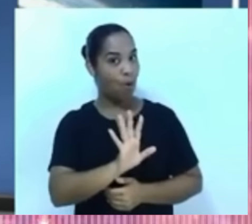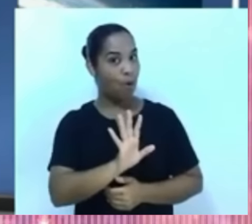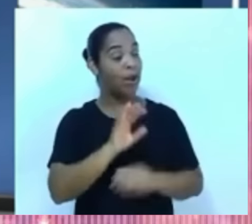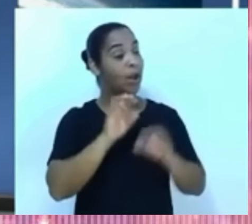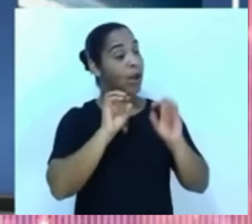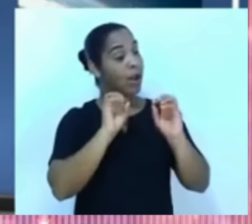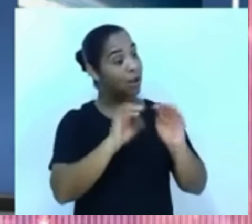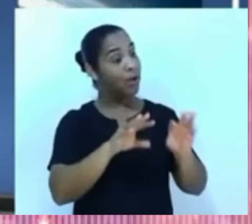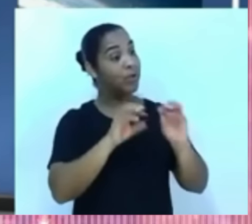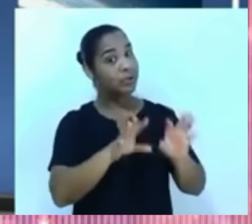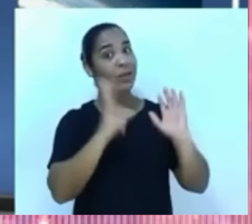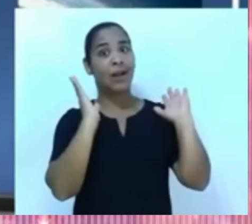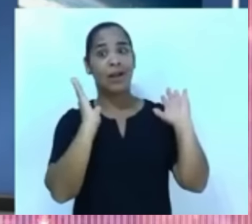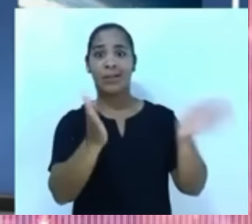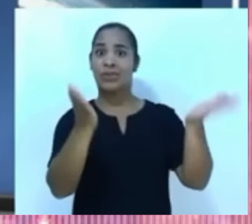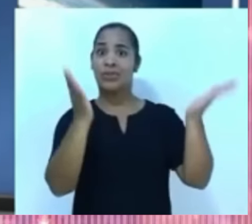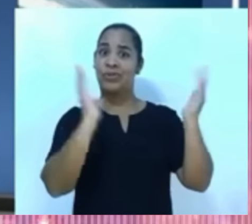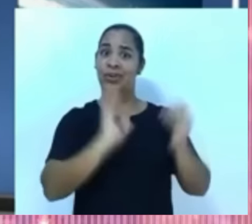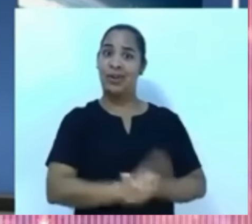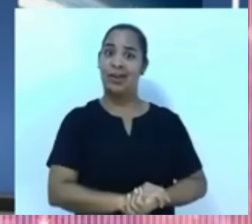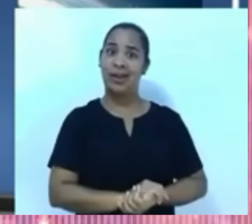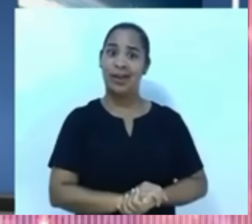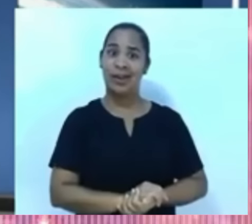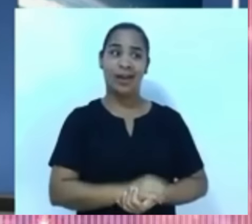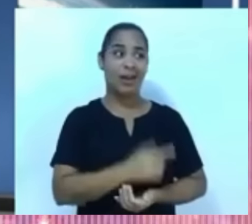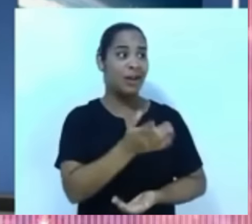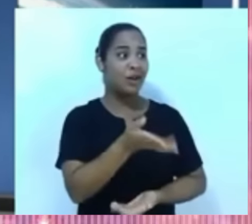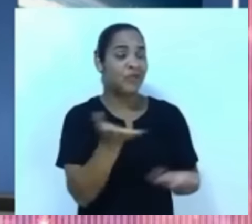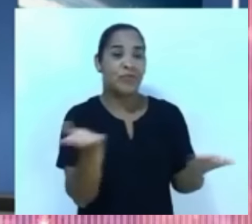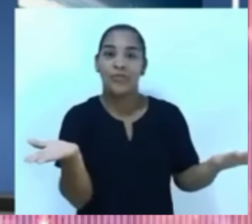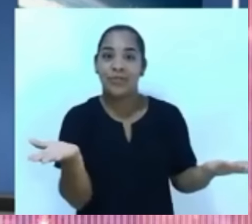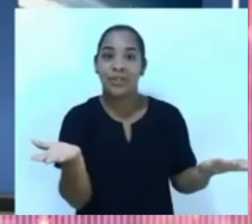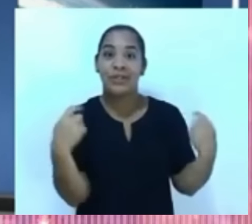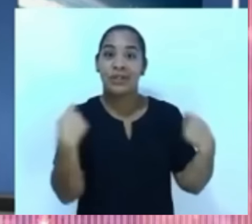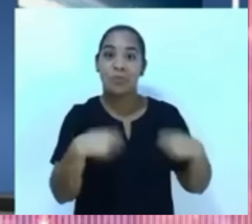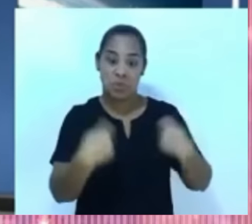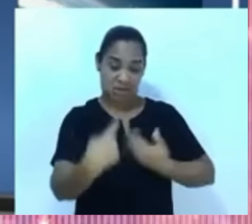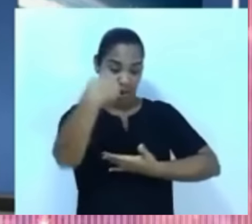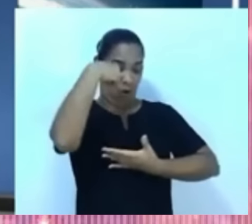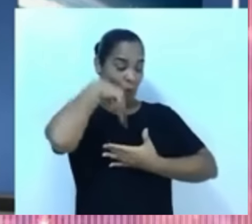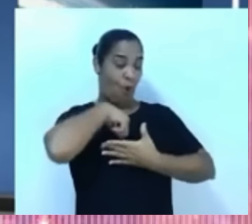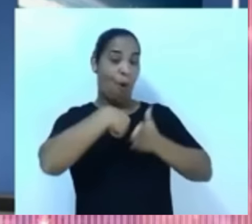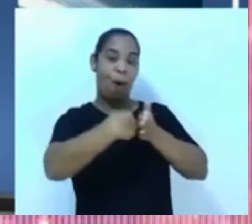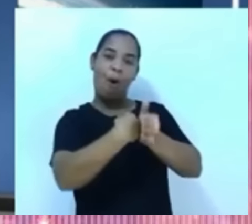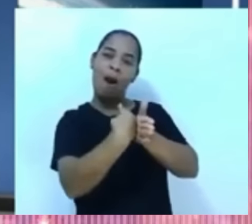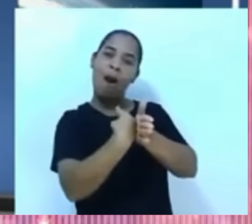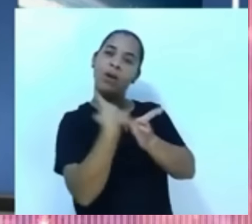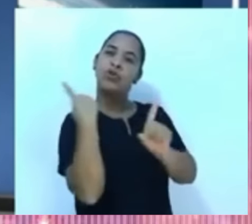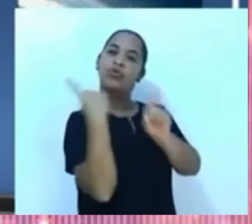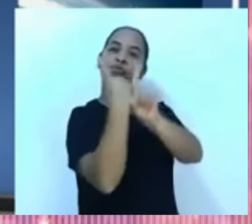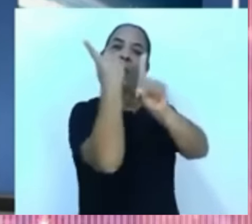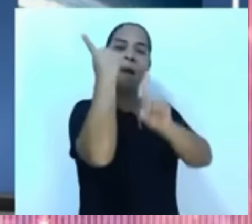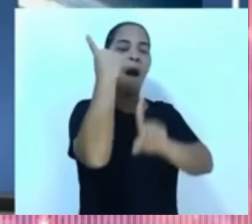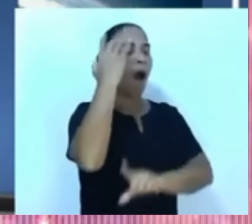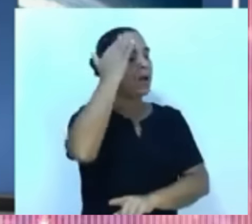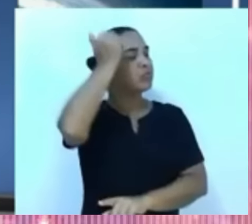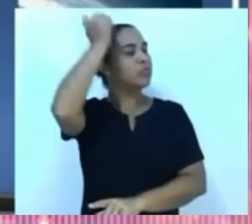chegaste a entrar em ti mesmo a descobrir que o sucesso da vida é a